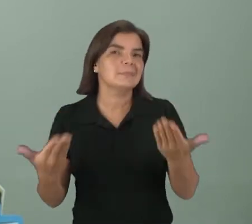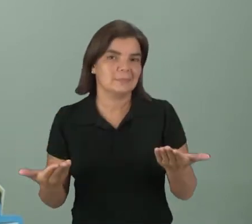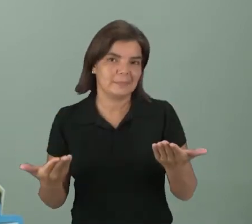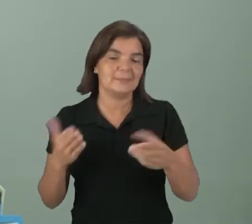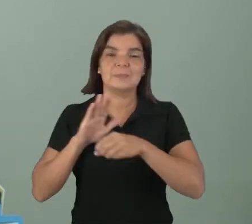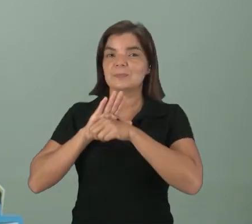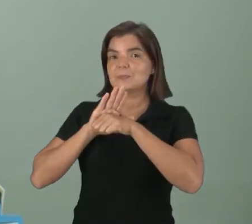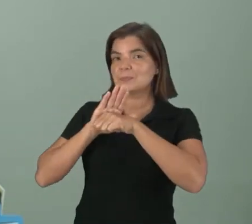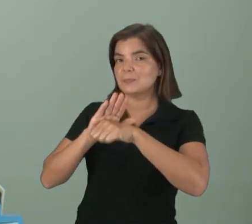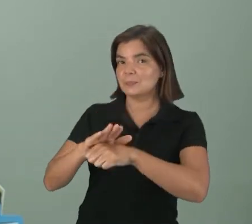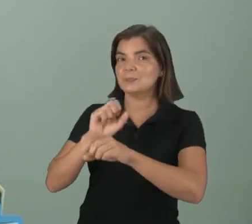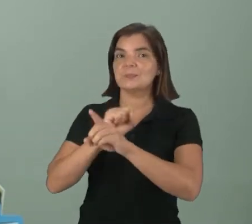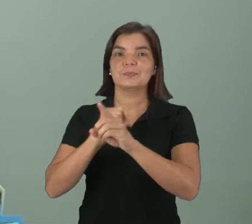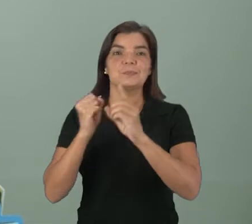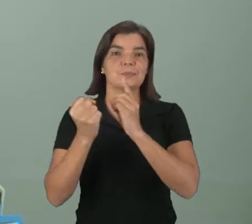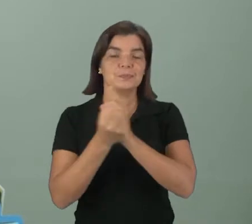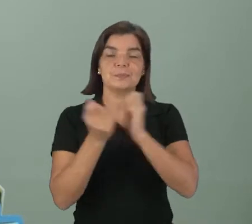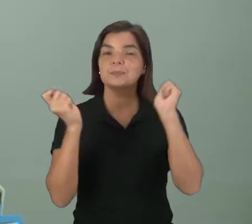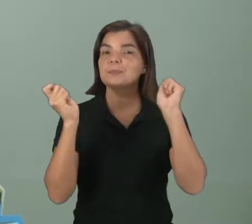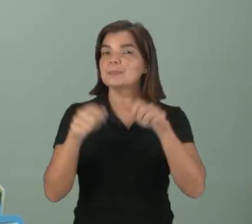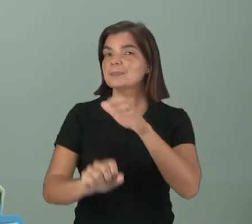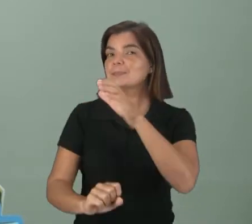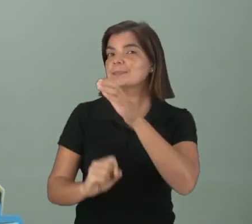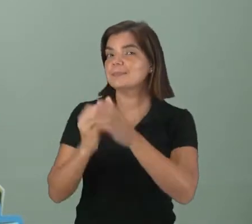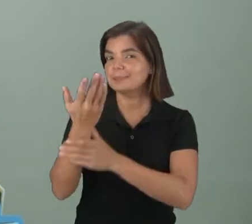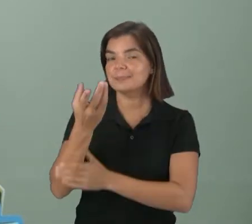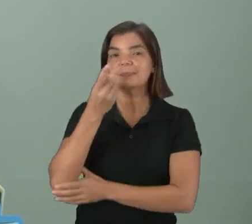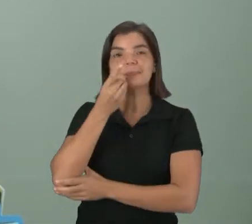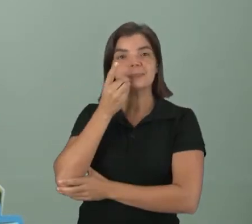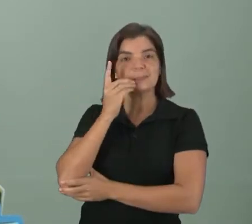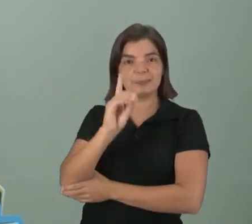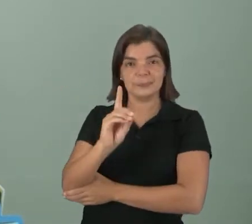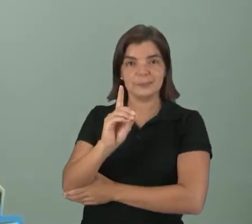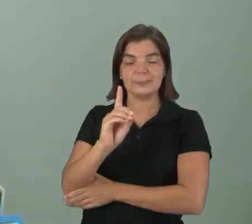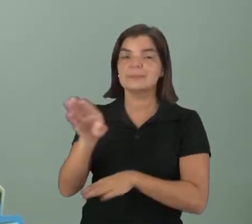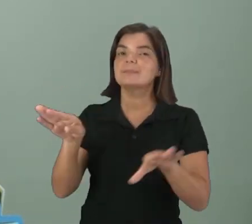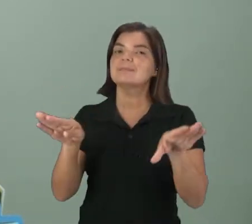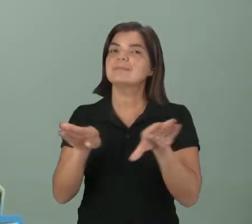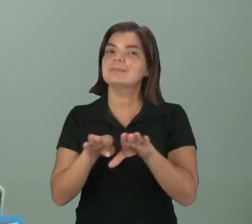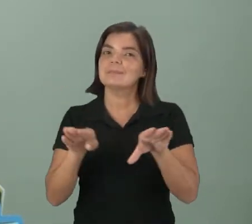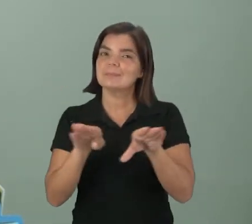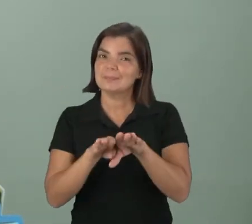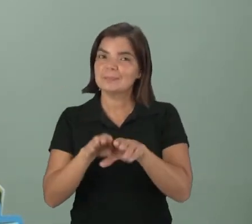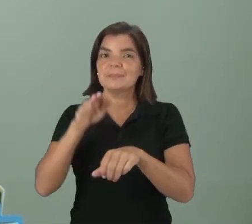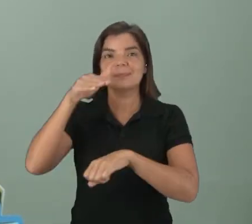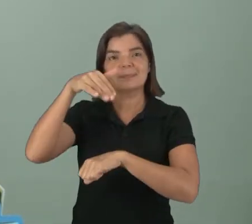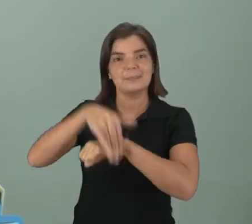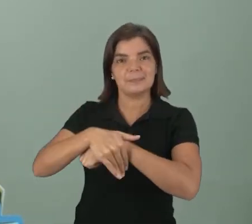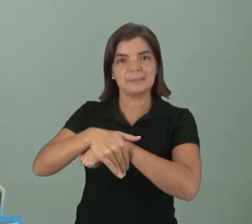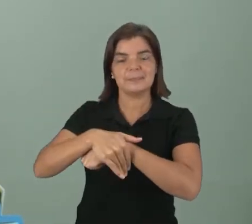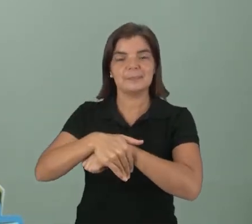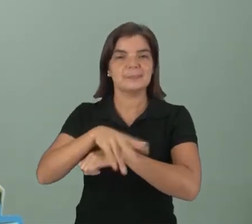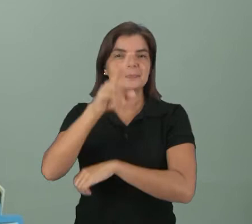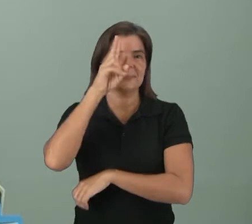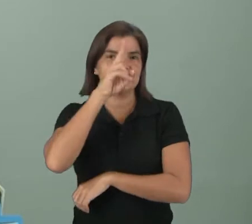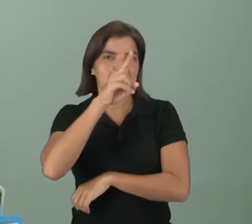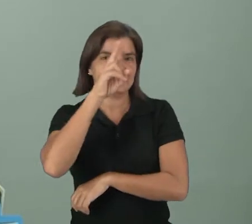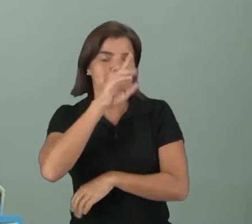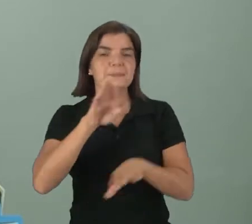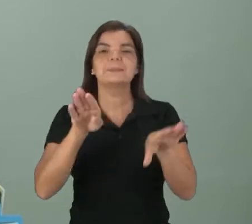são essas atividades que podem ser realizadas durante o dia e também durante a noite